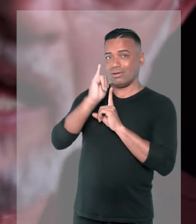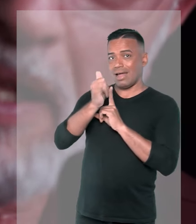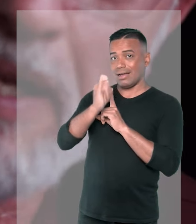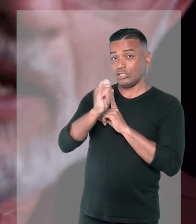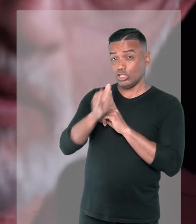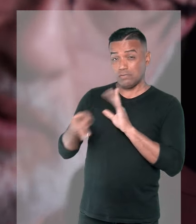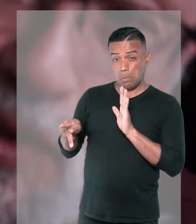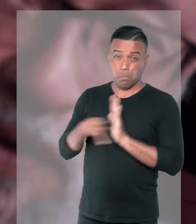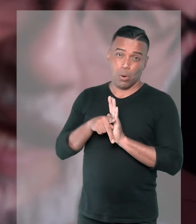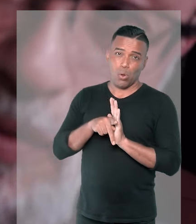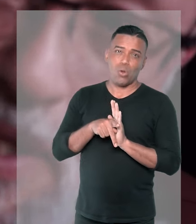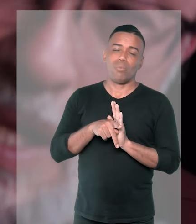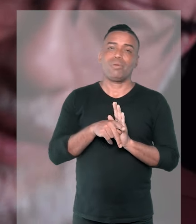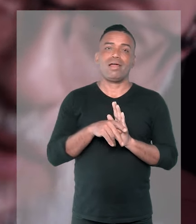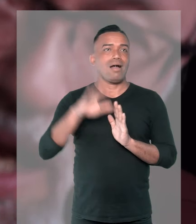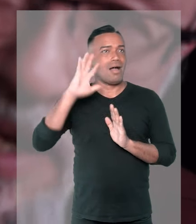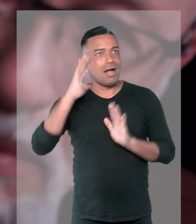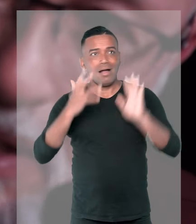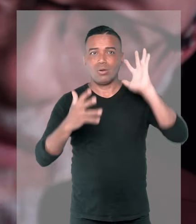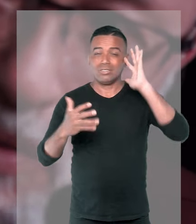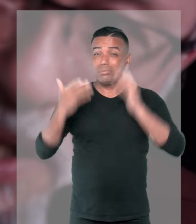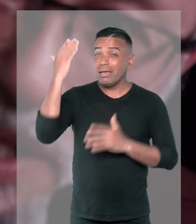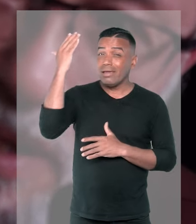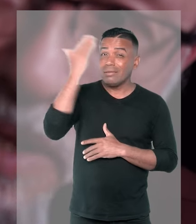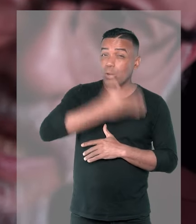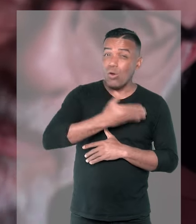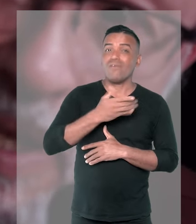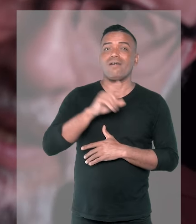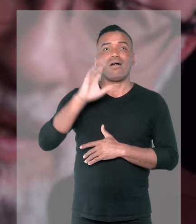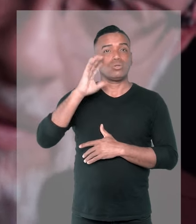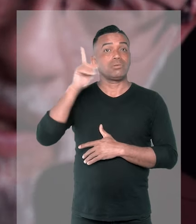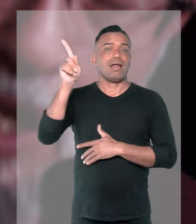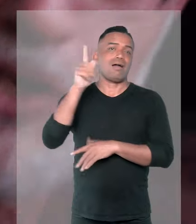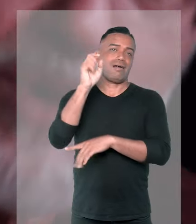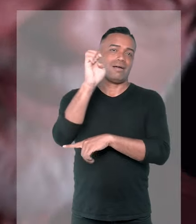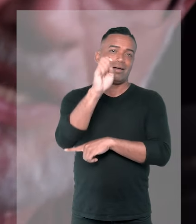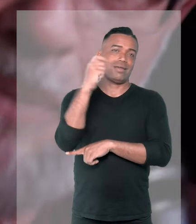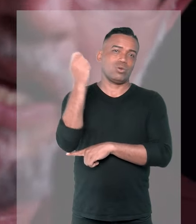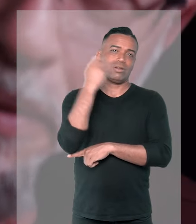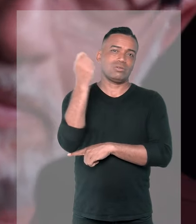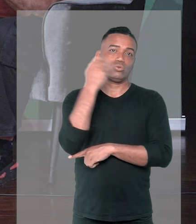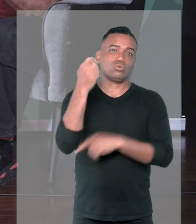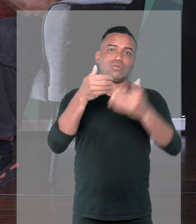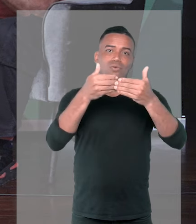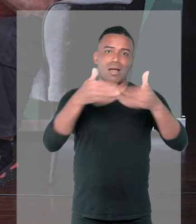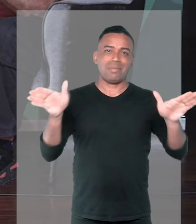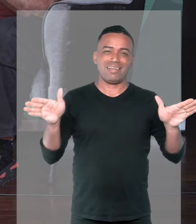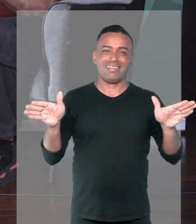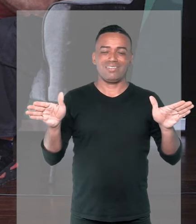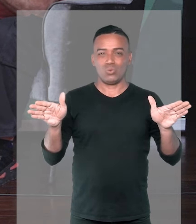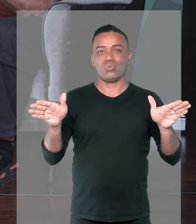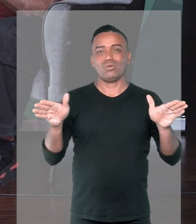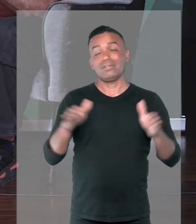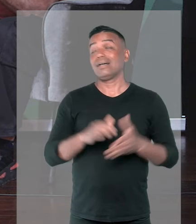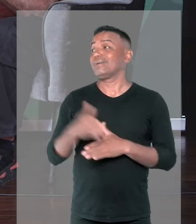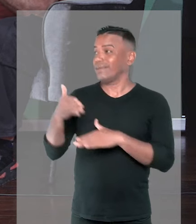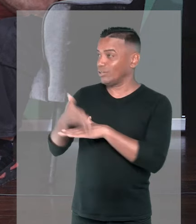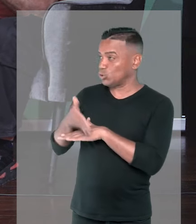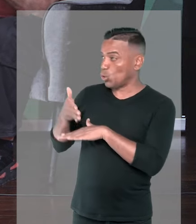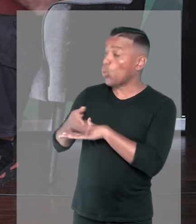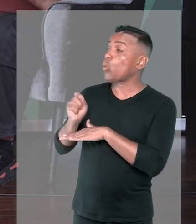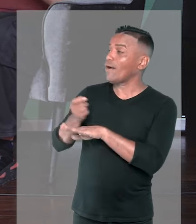apropriada com os fatos e dados reais do que estava acontecendo deixou o espaço aberto deixou o espaço aberto e aí entrou as